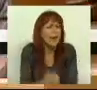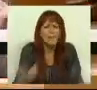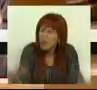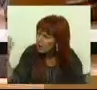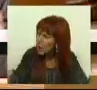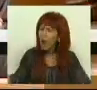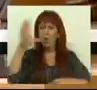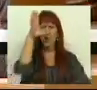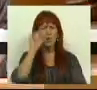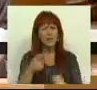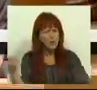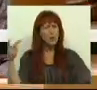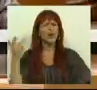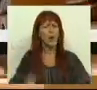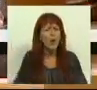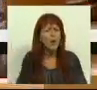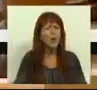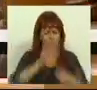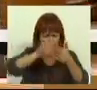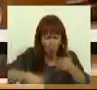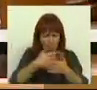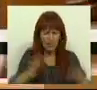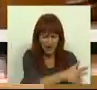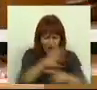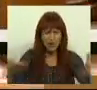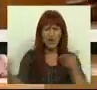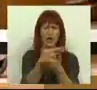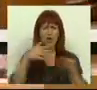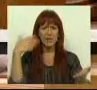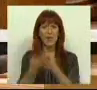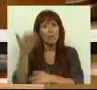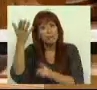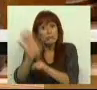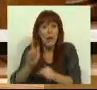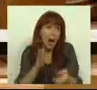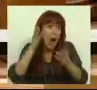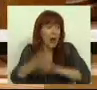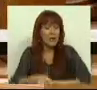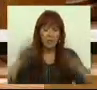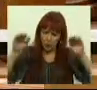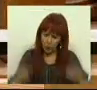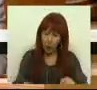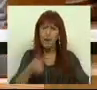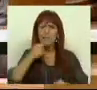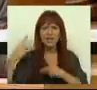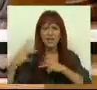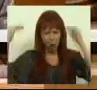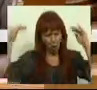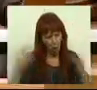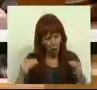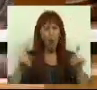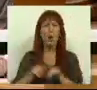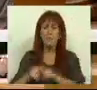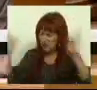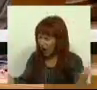não têm o Governo e a Troika um plano de crescimento da economia designadamente por via do alívio de medidas de austeridade e para